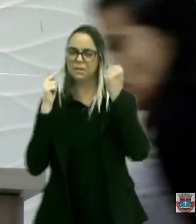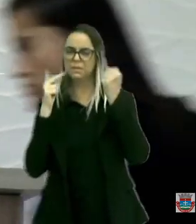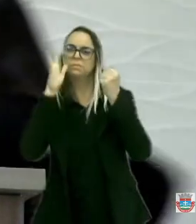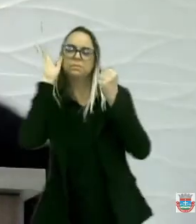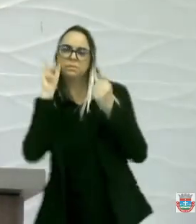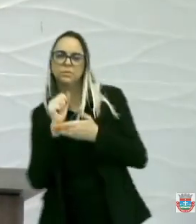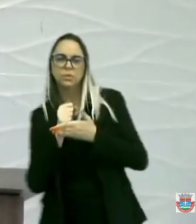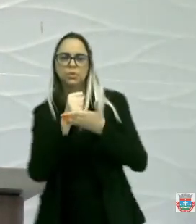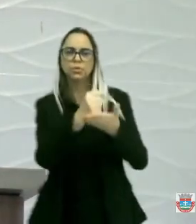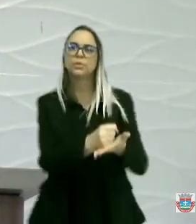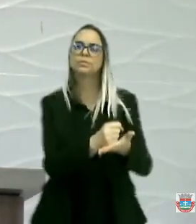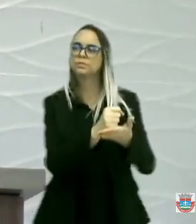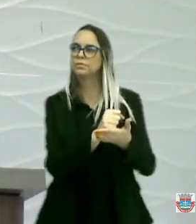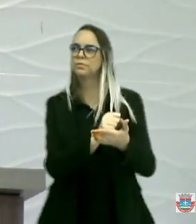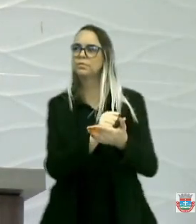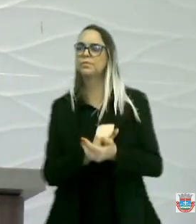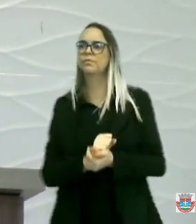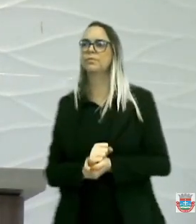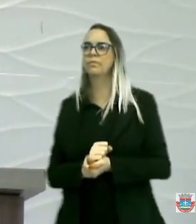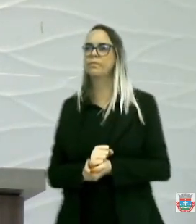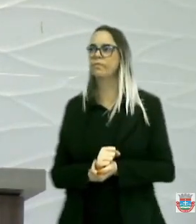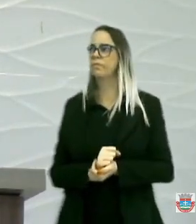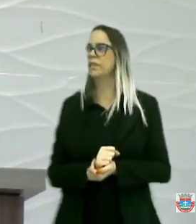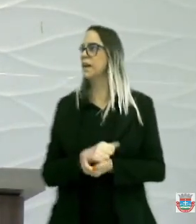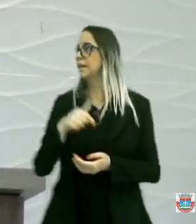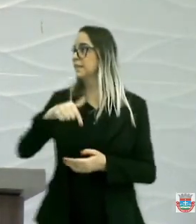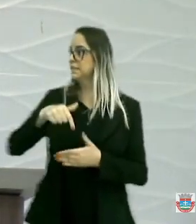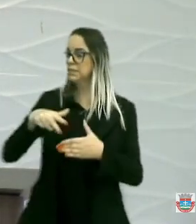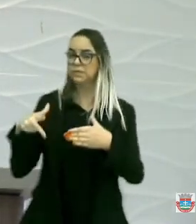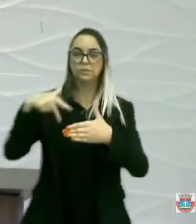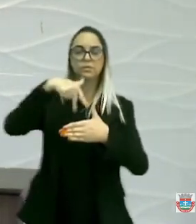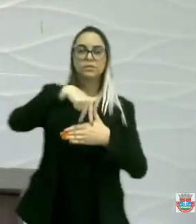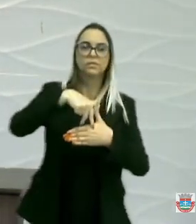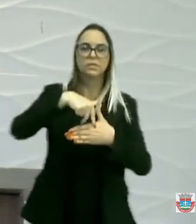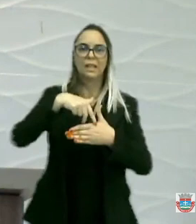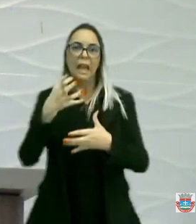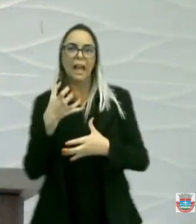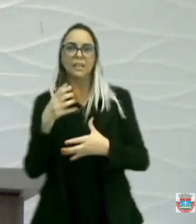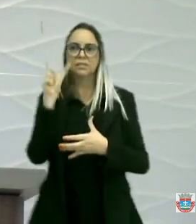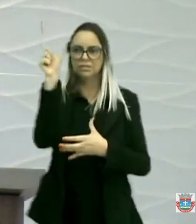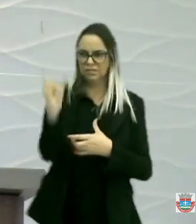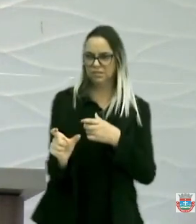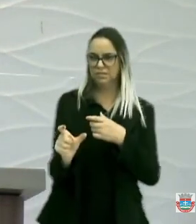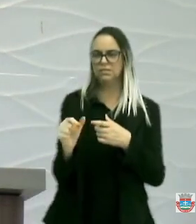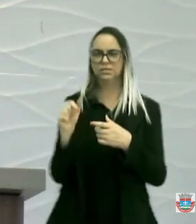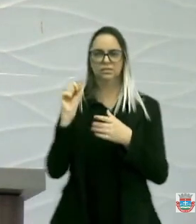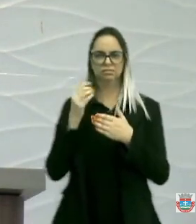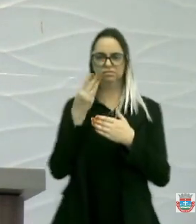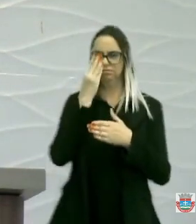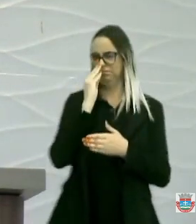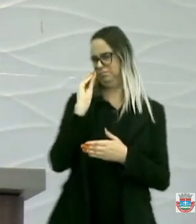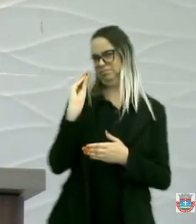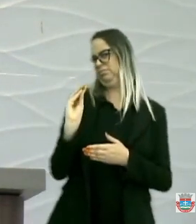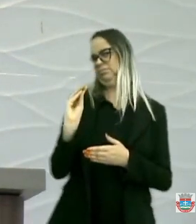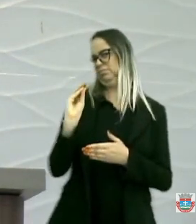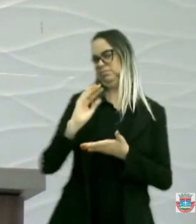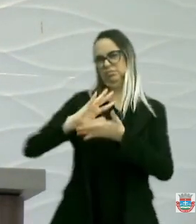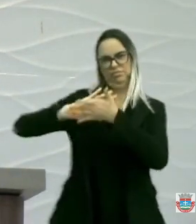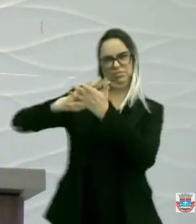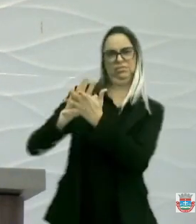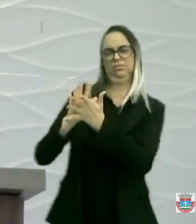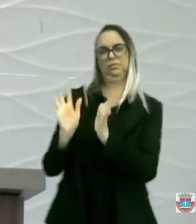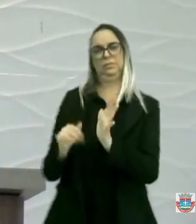população através de Zé Almeida. Aí vem para a tribuna, denegrir as imagens das pessoas. Venha para a tribuna dizer o que você